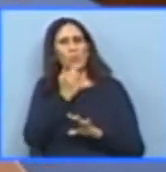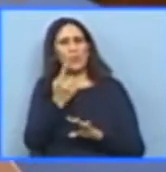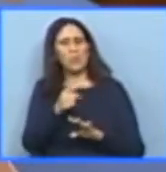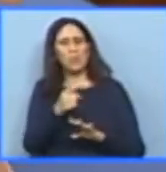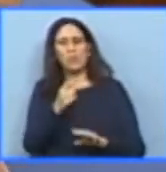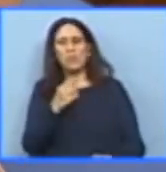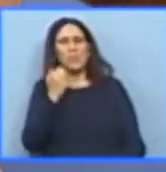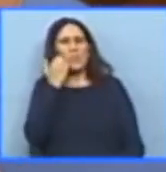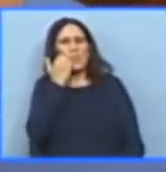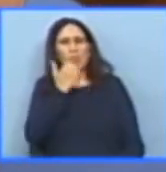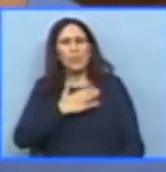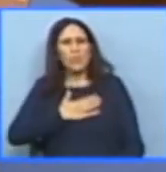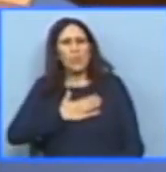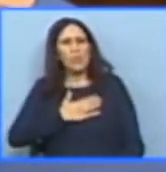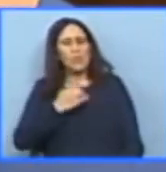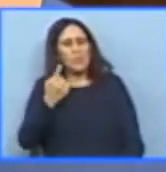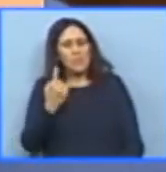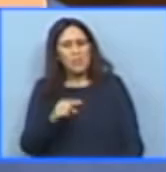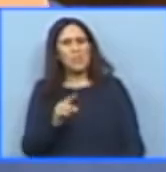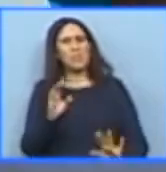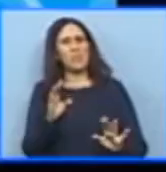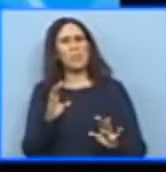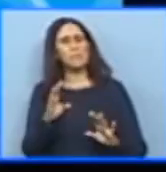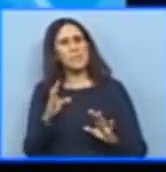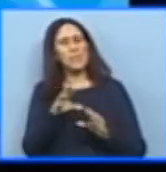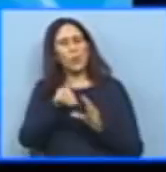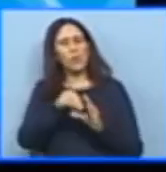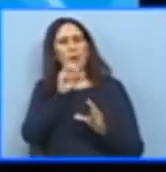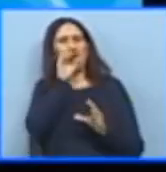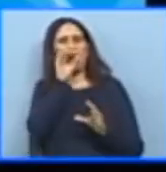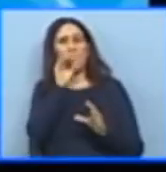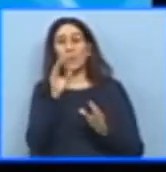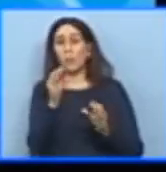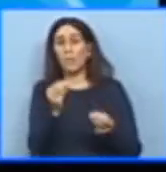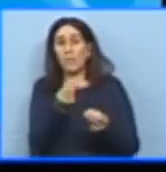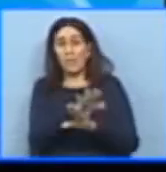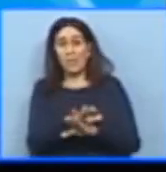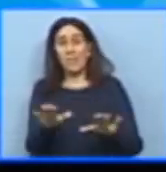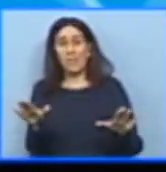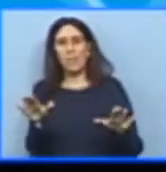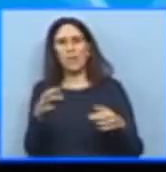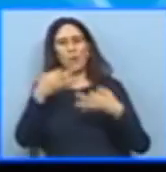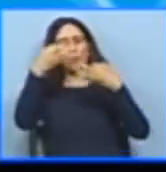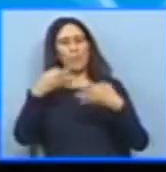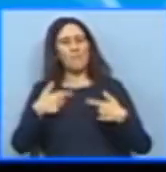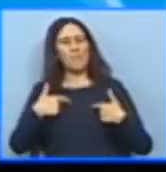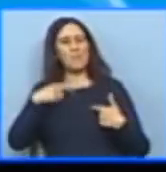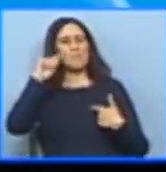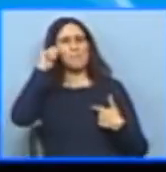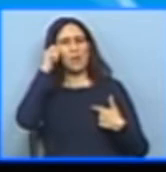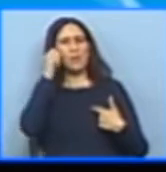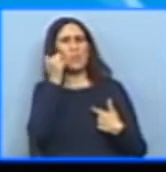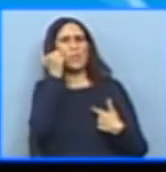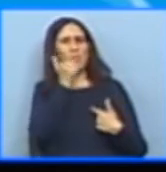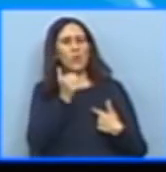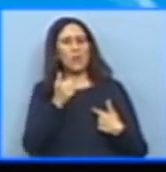dói-me determinado sítio e que tem que ser contextualizada então as crianças têm comportamentos ao todo 20 para receber dói